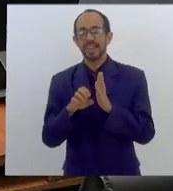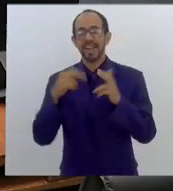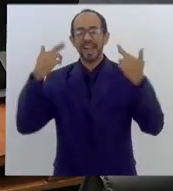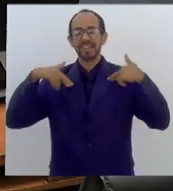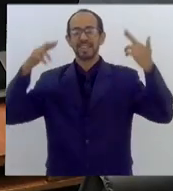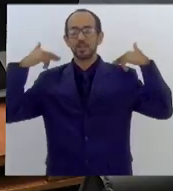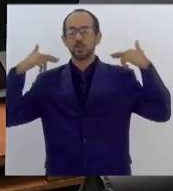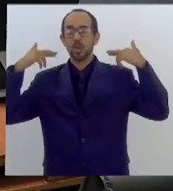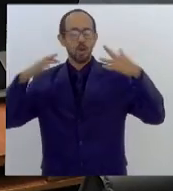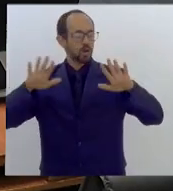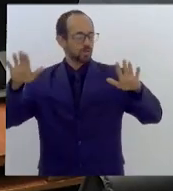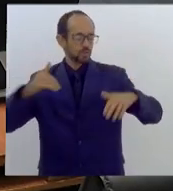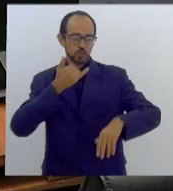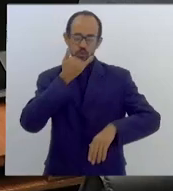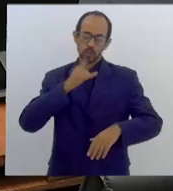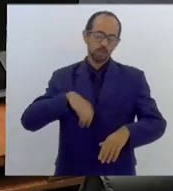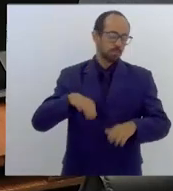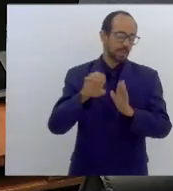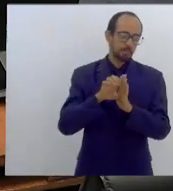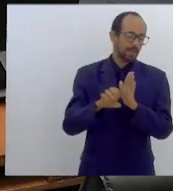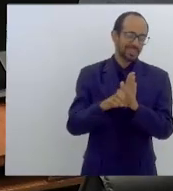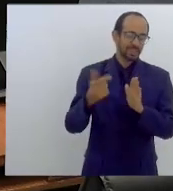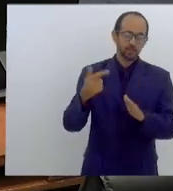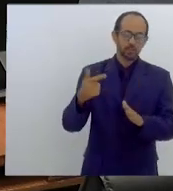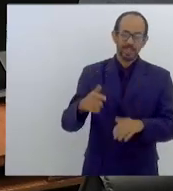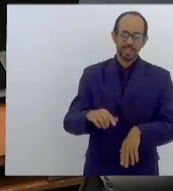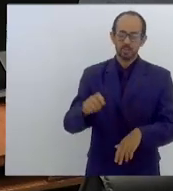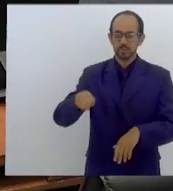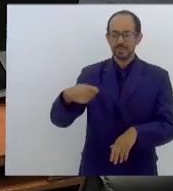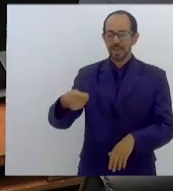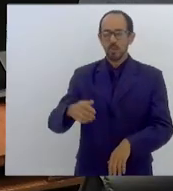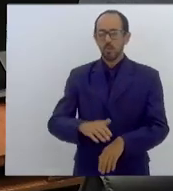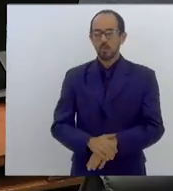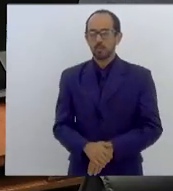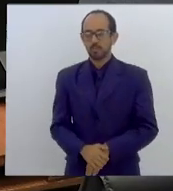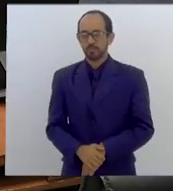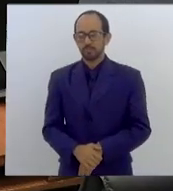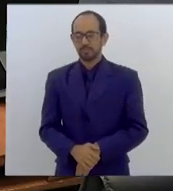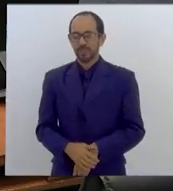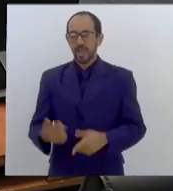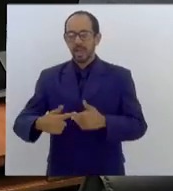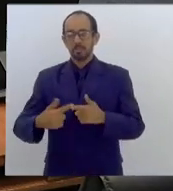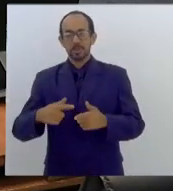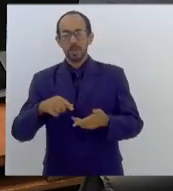Valdec emenda não tem emenda, só Carneiro. Por aí. É porque o projeto é de minha autoria.